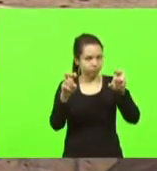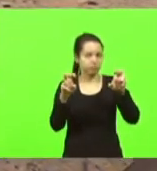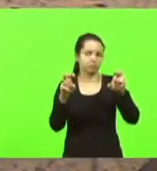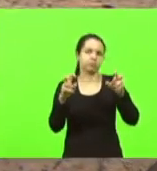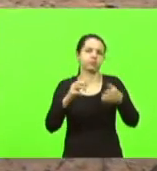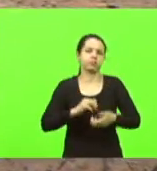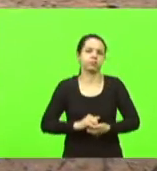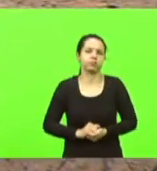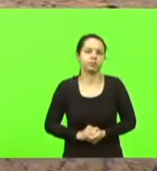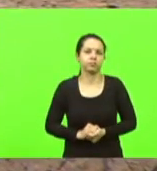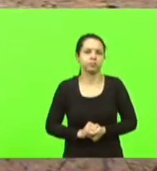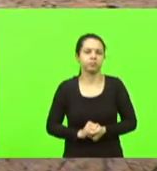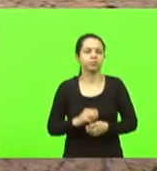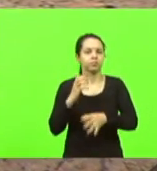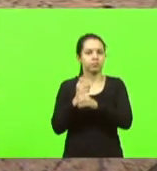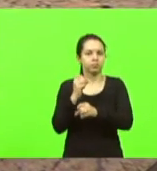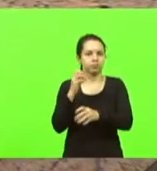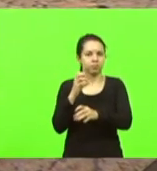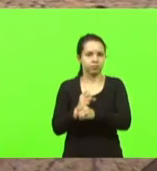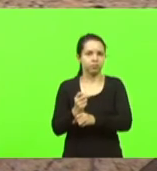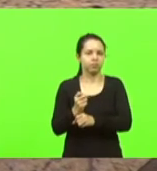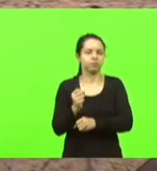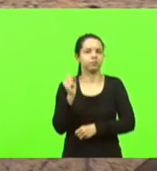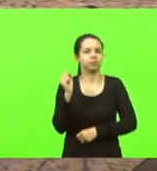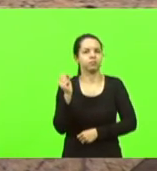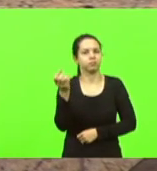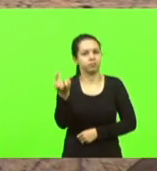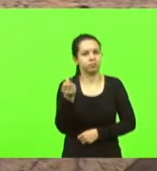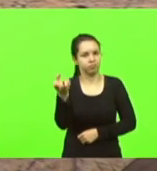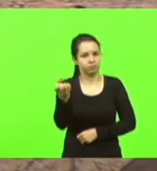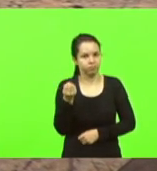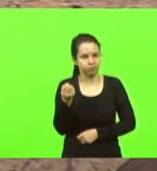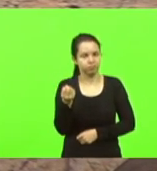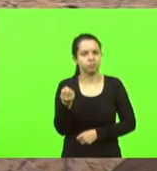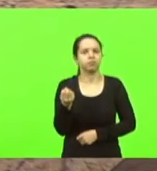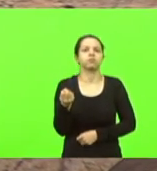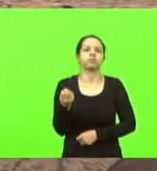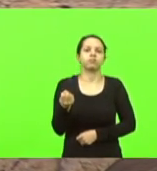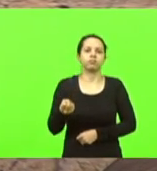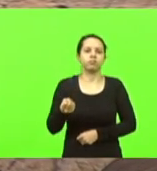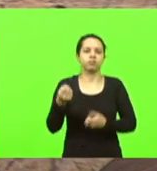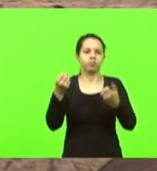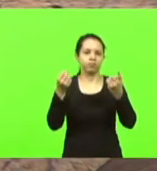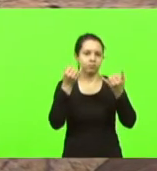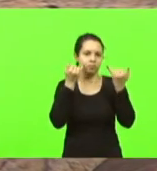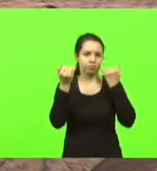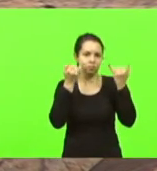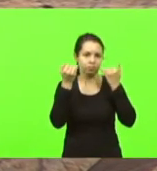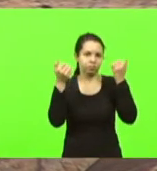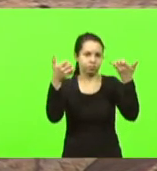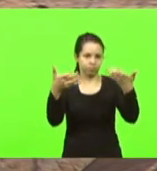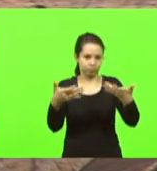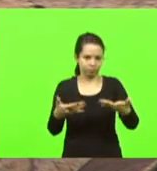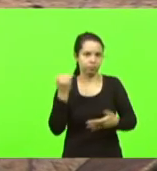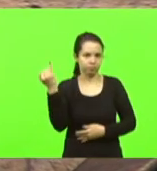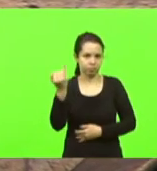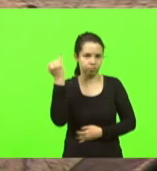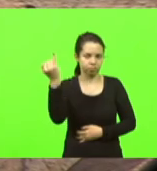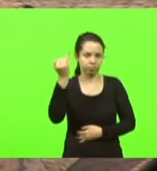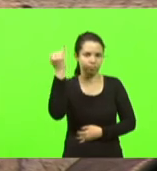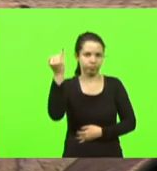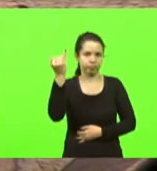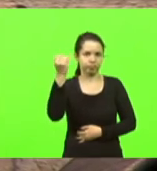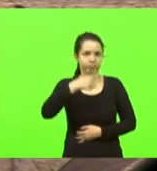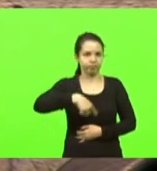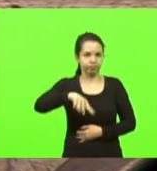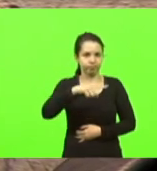do cálculo de pensão fazer aqui trazer aqui uma informação que eu acho que é importante quando se fala isso parece